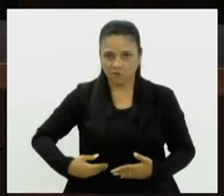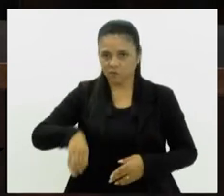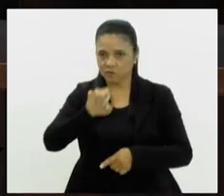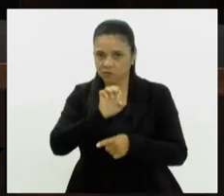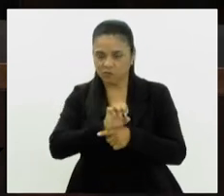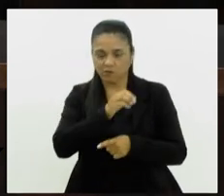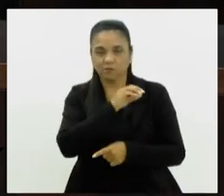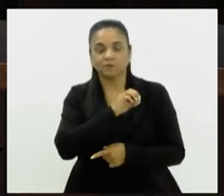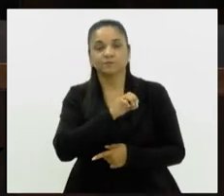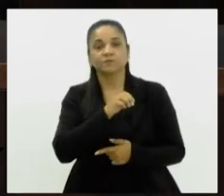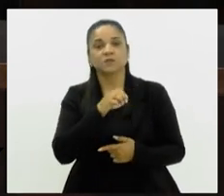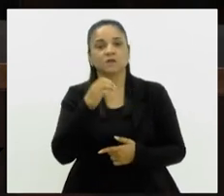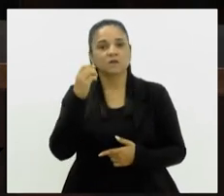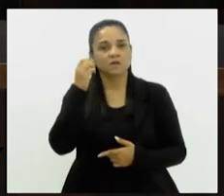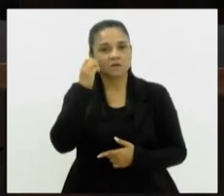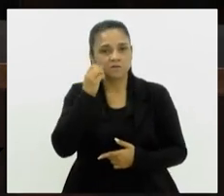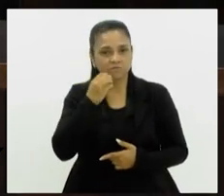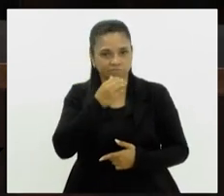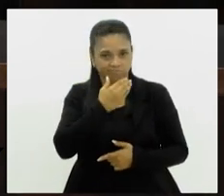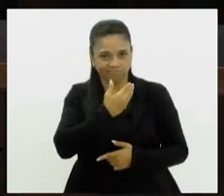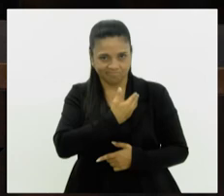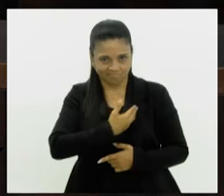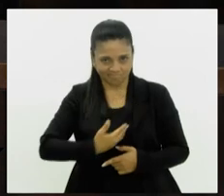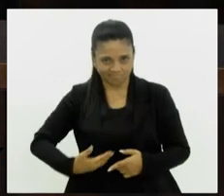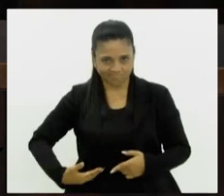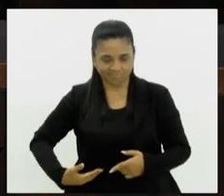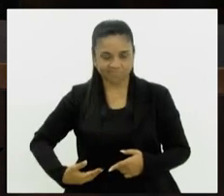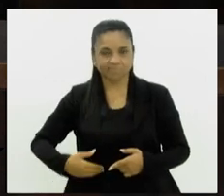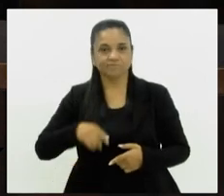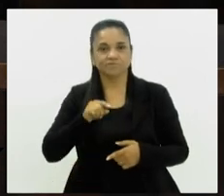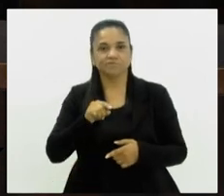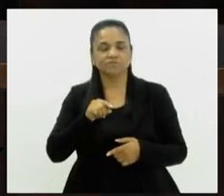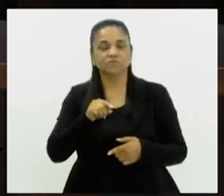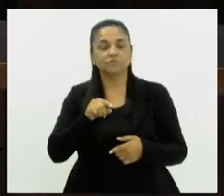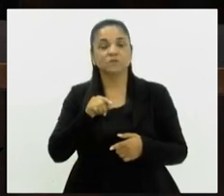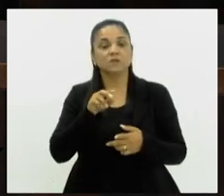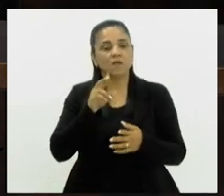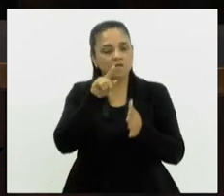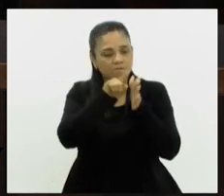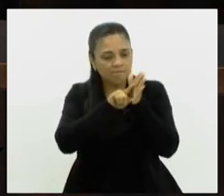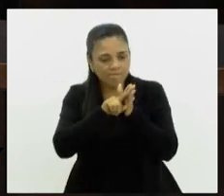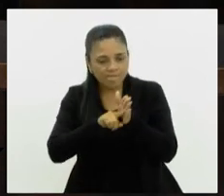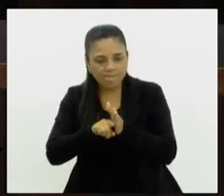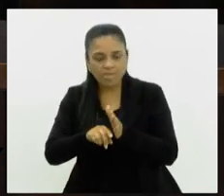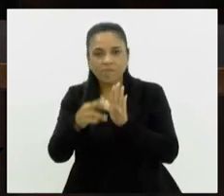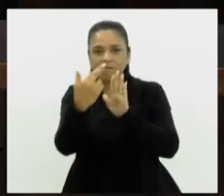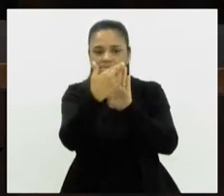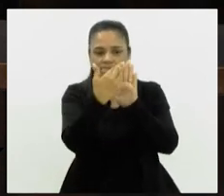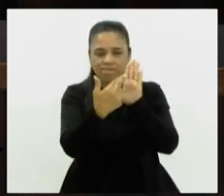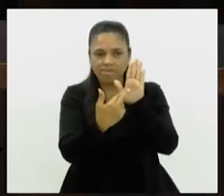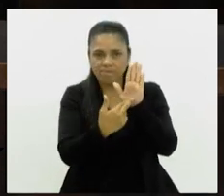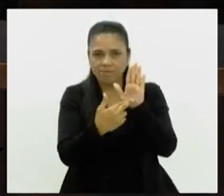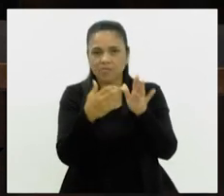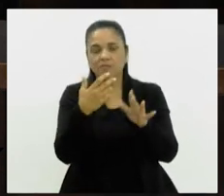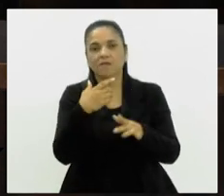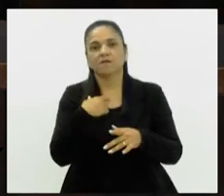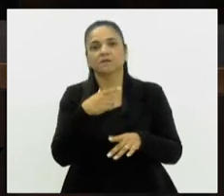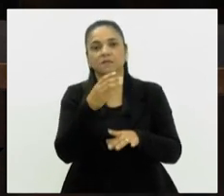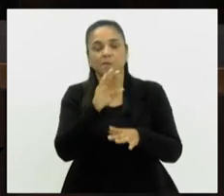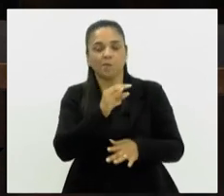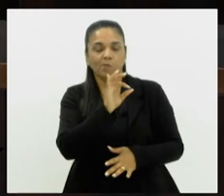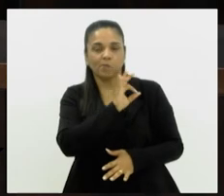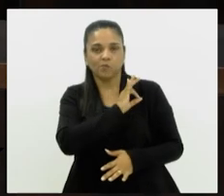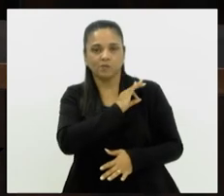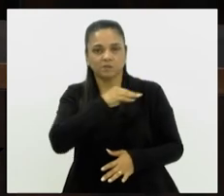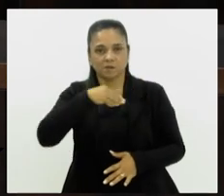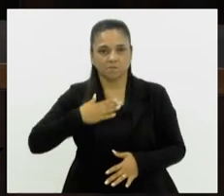de Janeiro, Cláudio Castro, que seja revisto o rol de sujeitos ao regulamento disciplinar da Polícia Militar